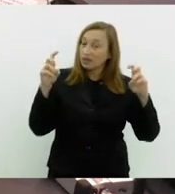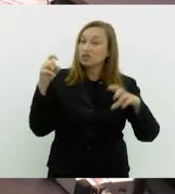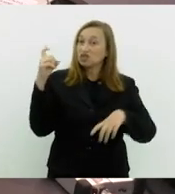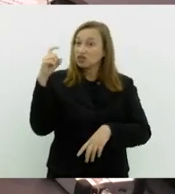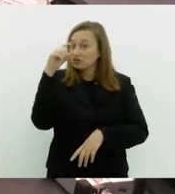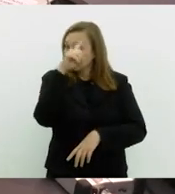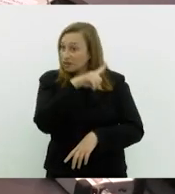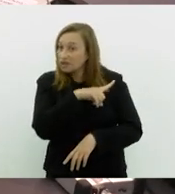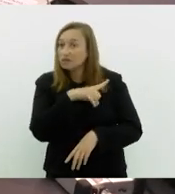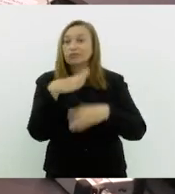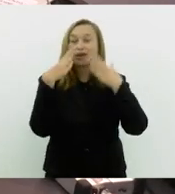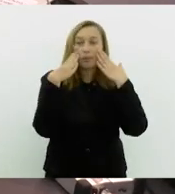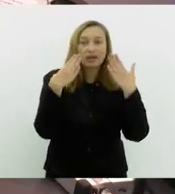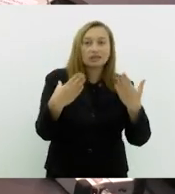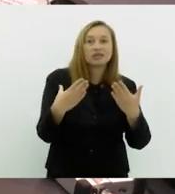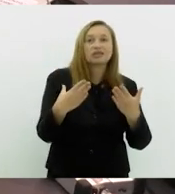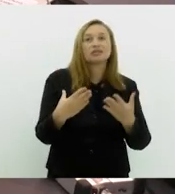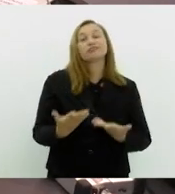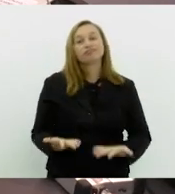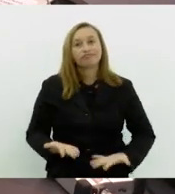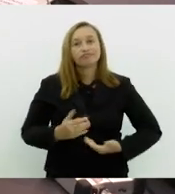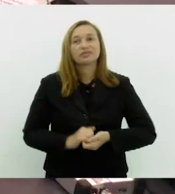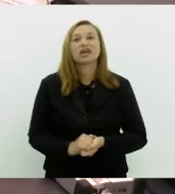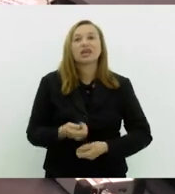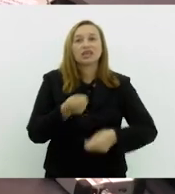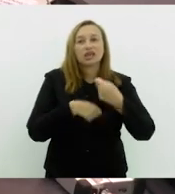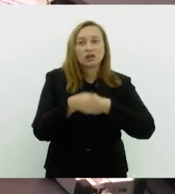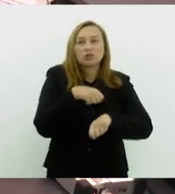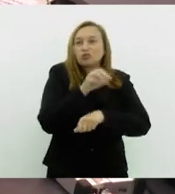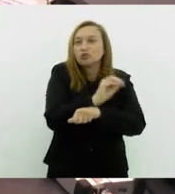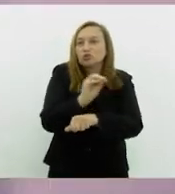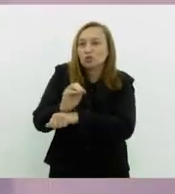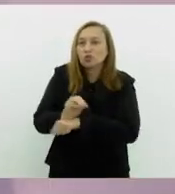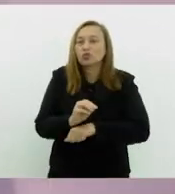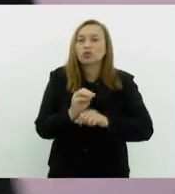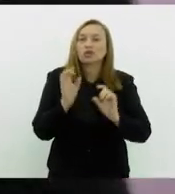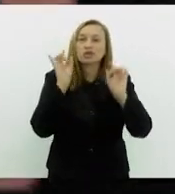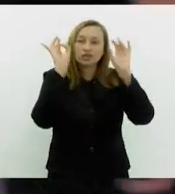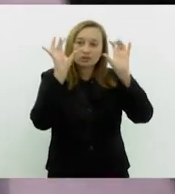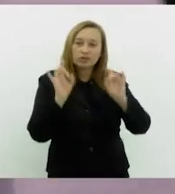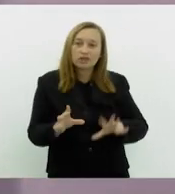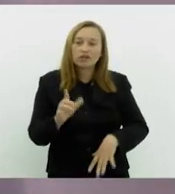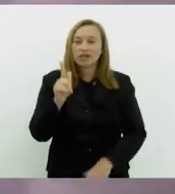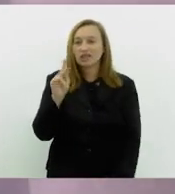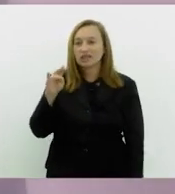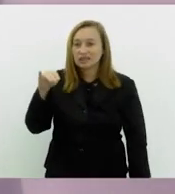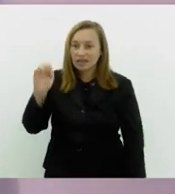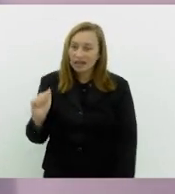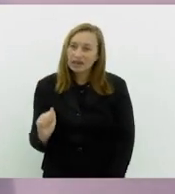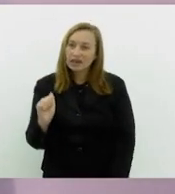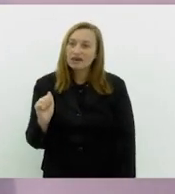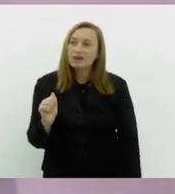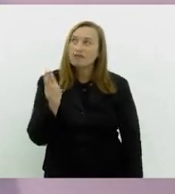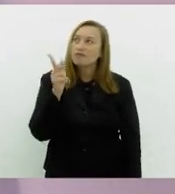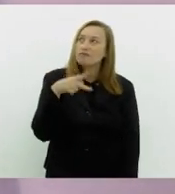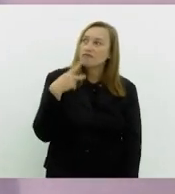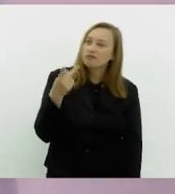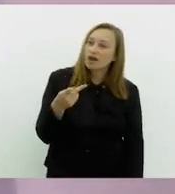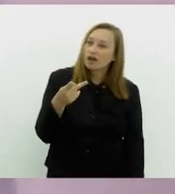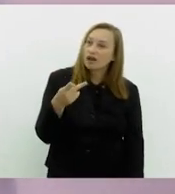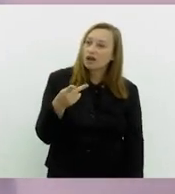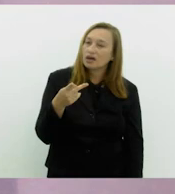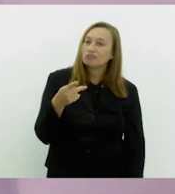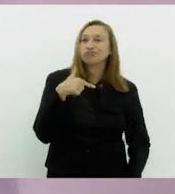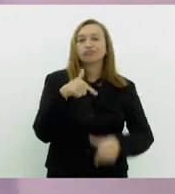que são apresentadas nesse tema da economia do cuidado, em especial quando a Graziella trata